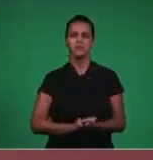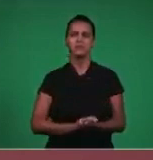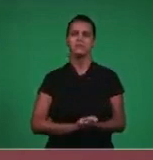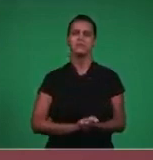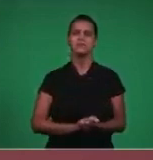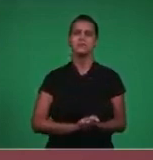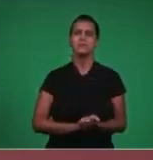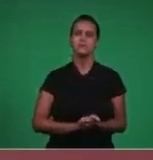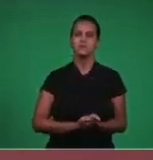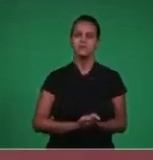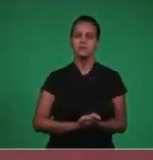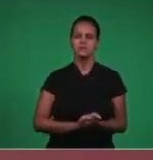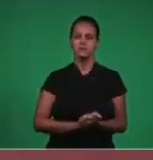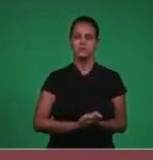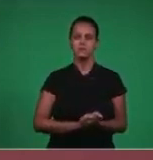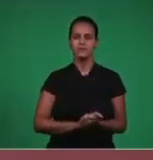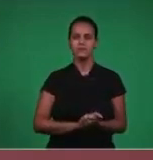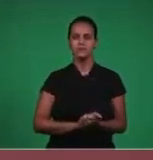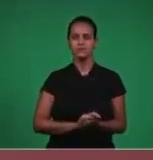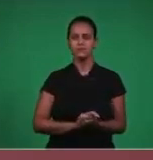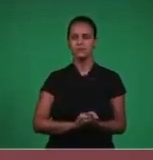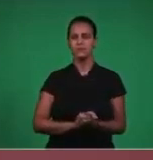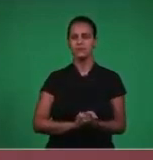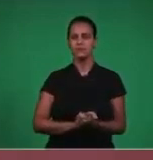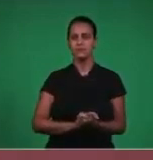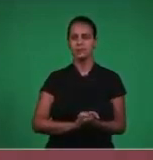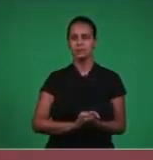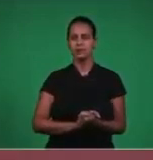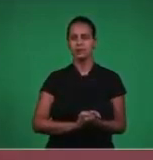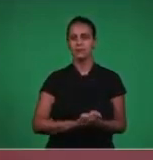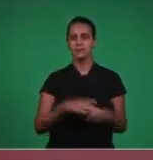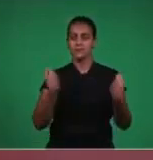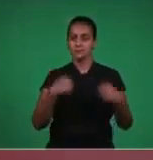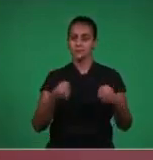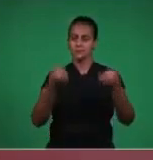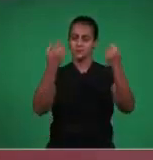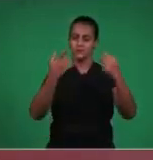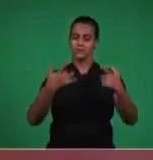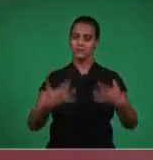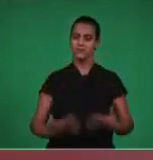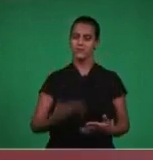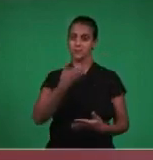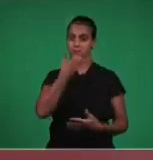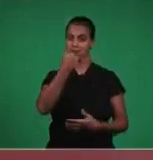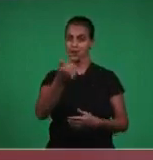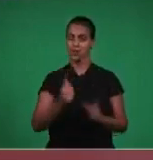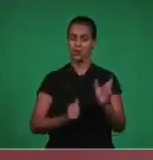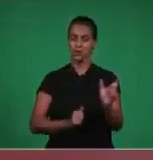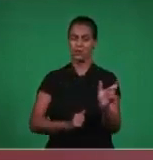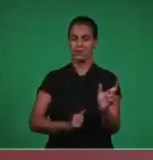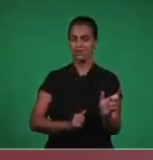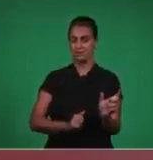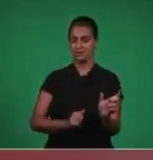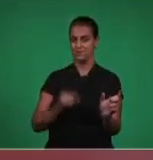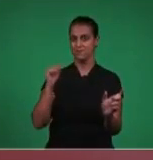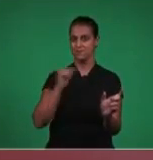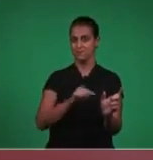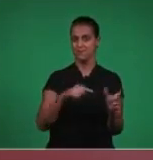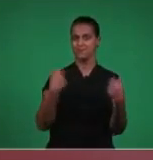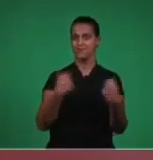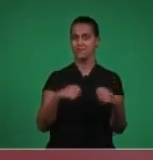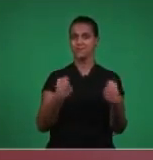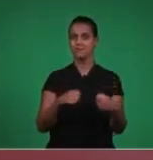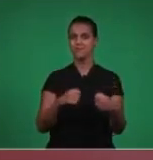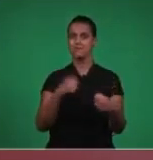próximo. Para a gente caracterizar melhor a palavra criacionismo, nós precisamos juntar com alguma